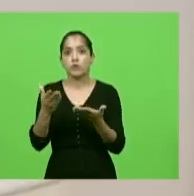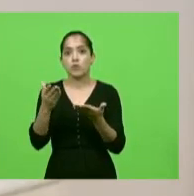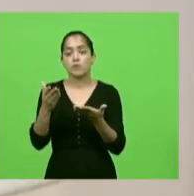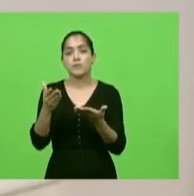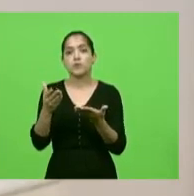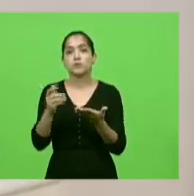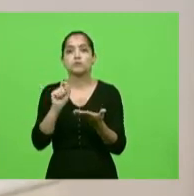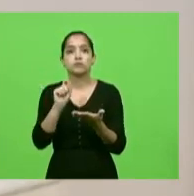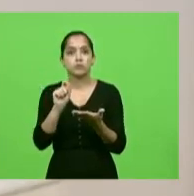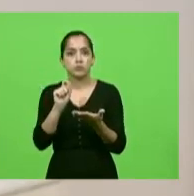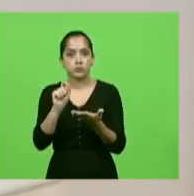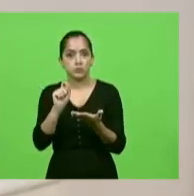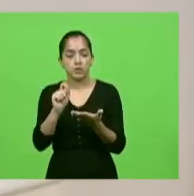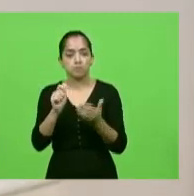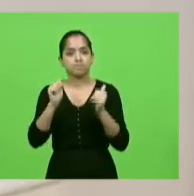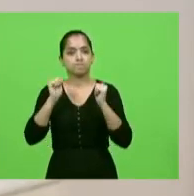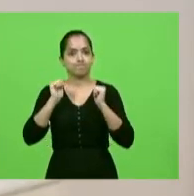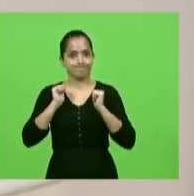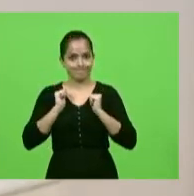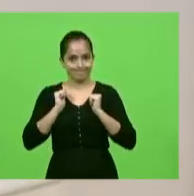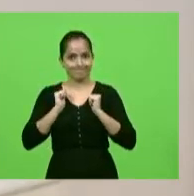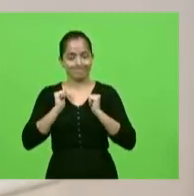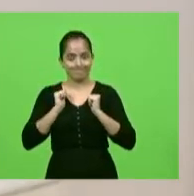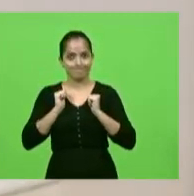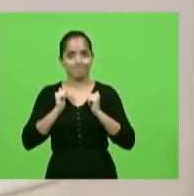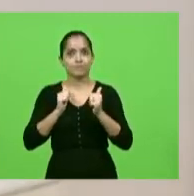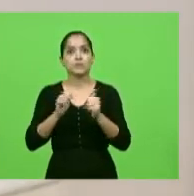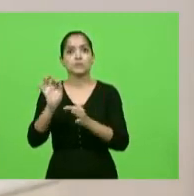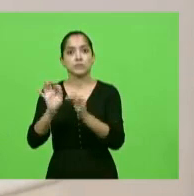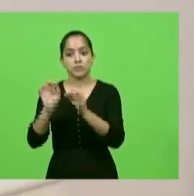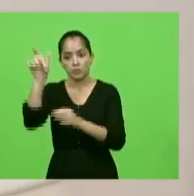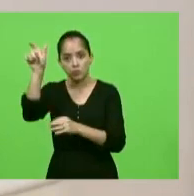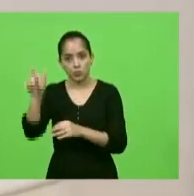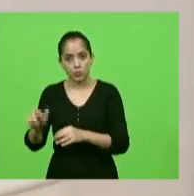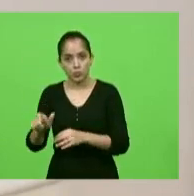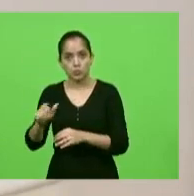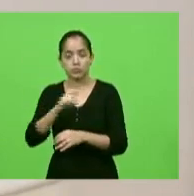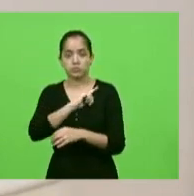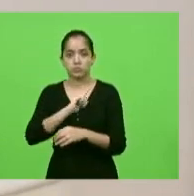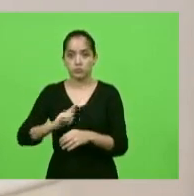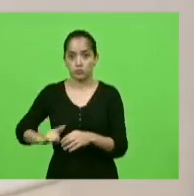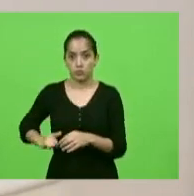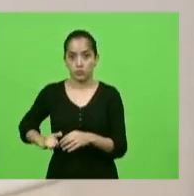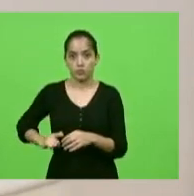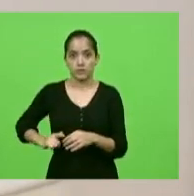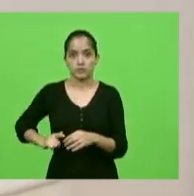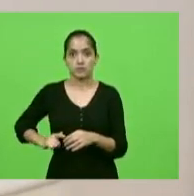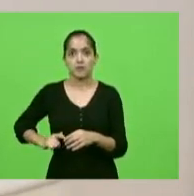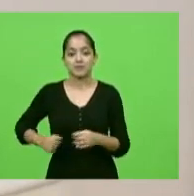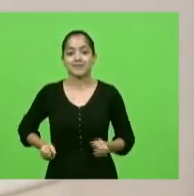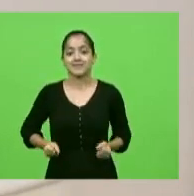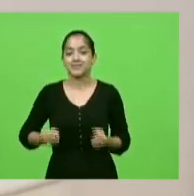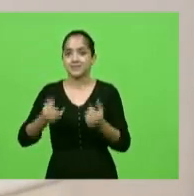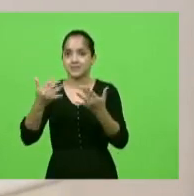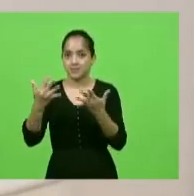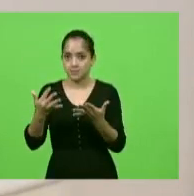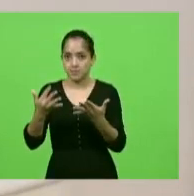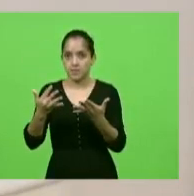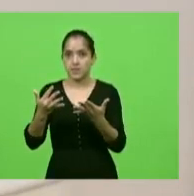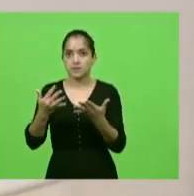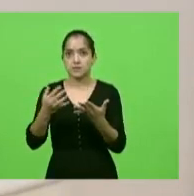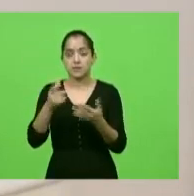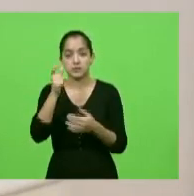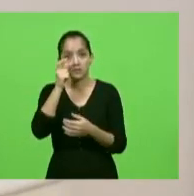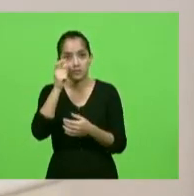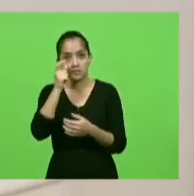mínimo, omissão juridicamente relevante do governador do estado de Santa Catarina na despesa realizada sem a observância